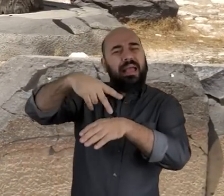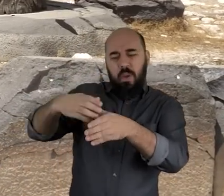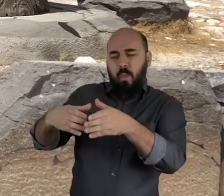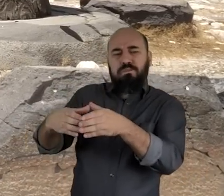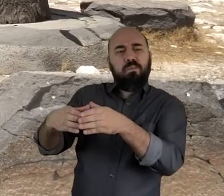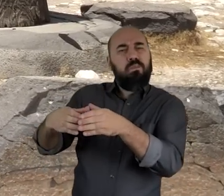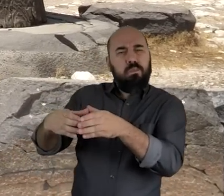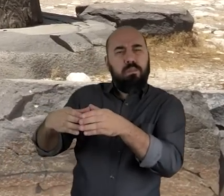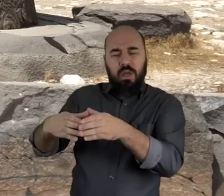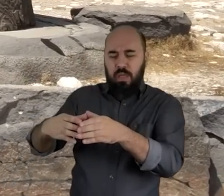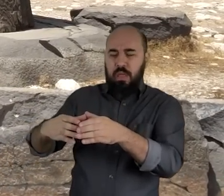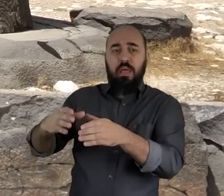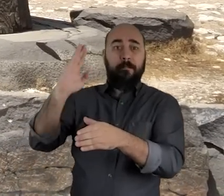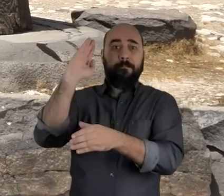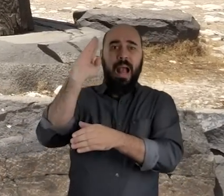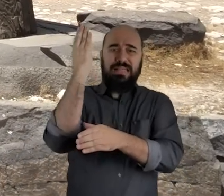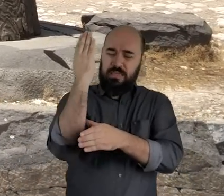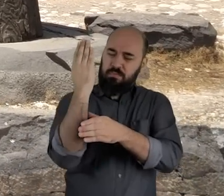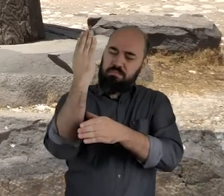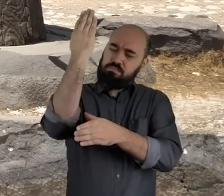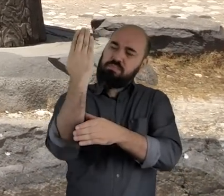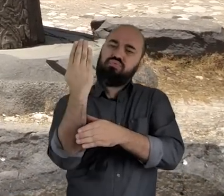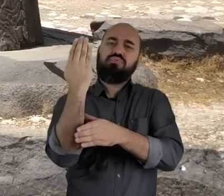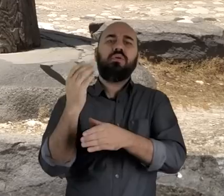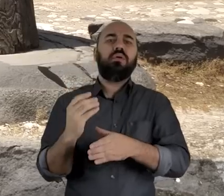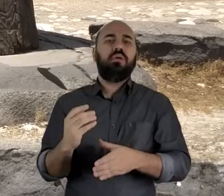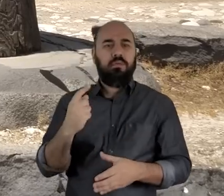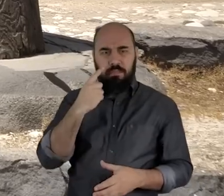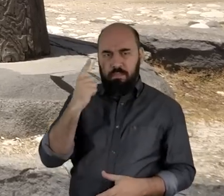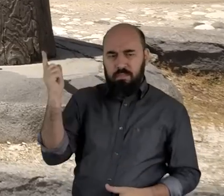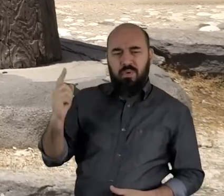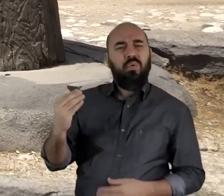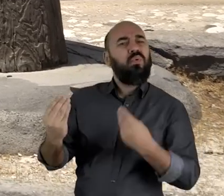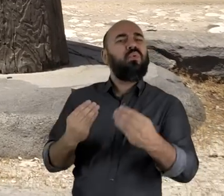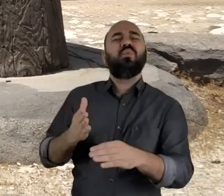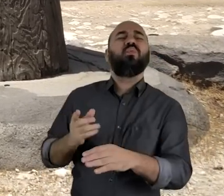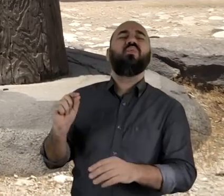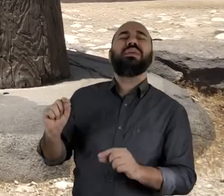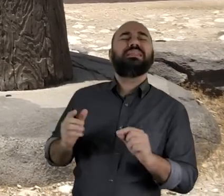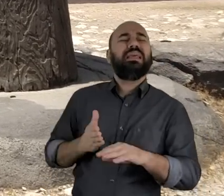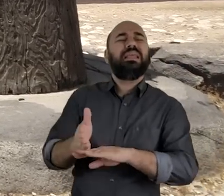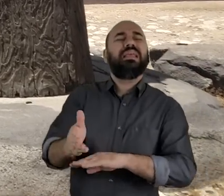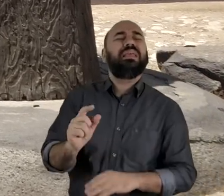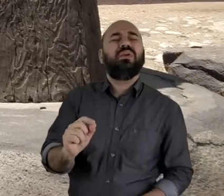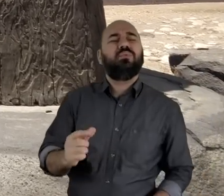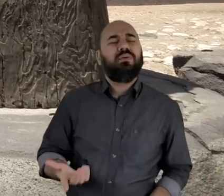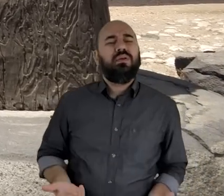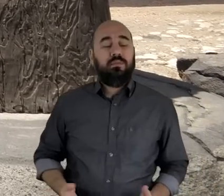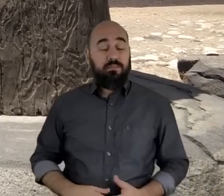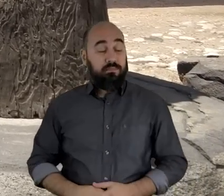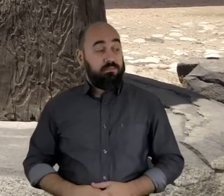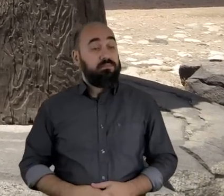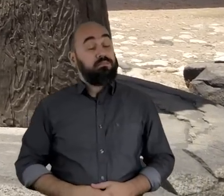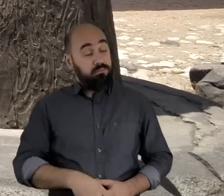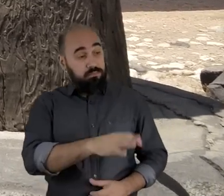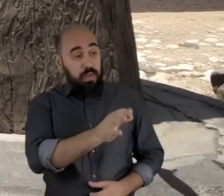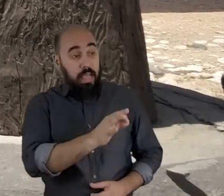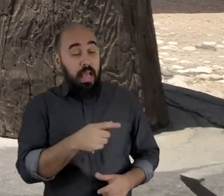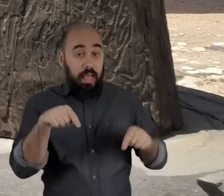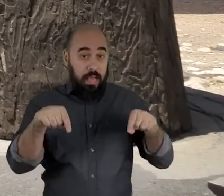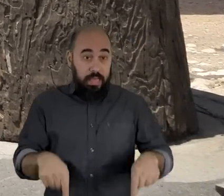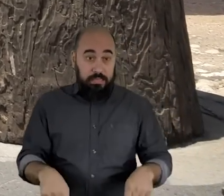e também a madeira que colocaram aqui para ter uma ideia como seria. O que seria esta entrada aqui? Sim, aqui era um local